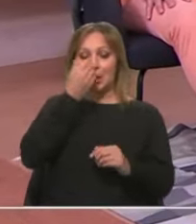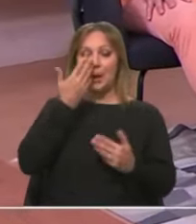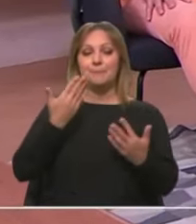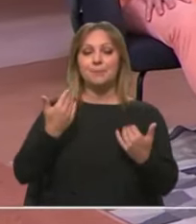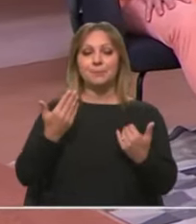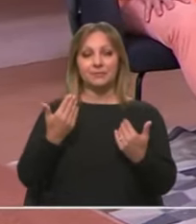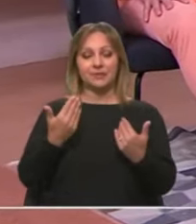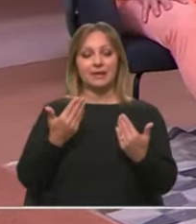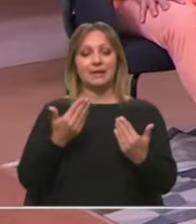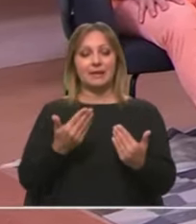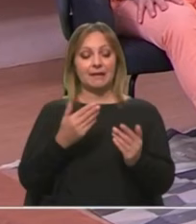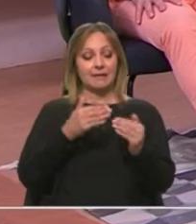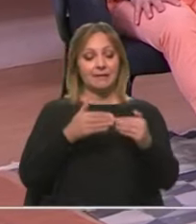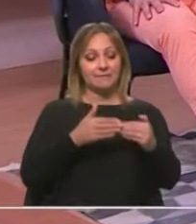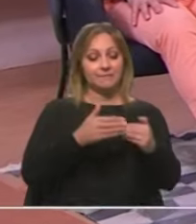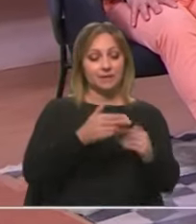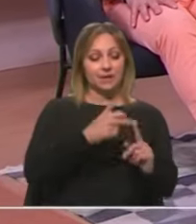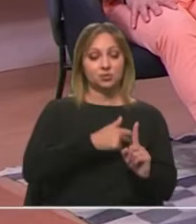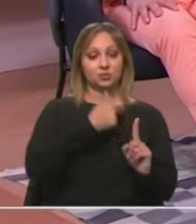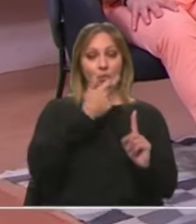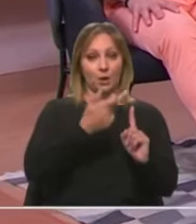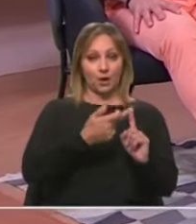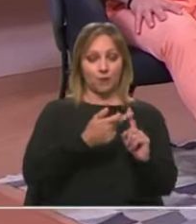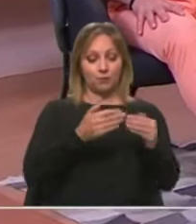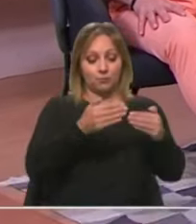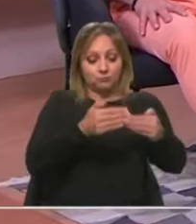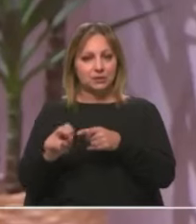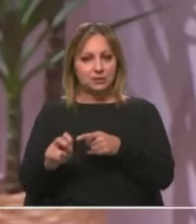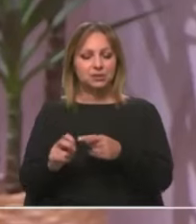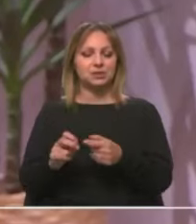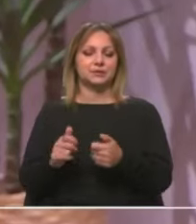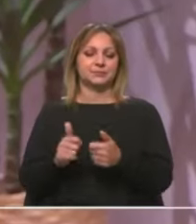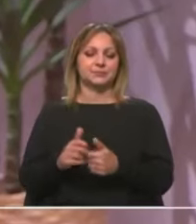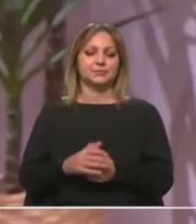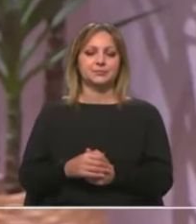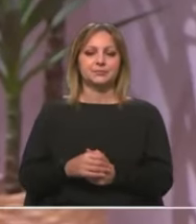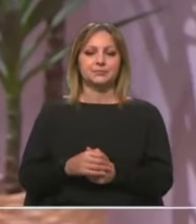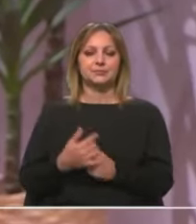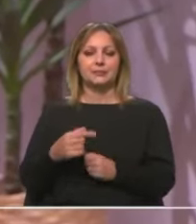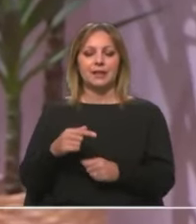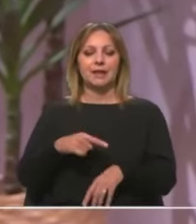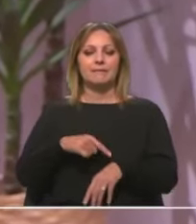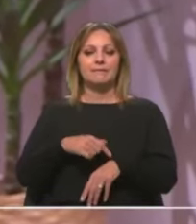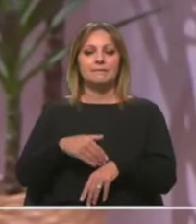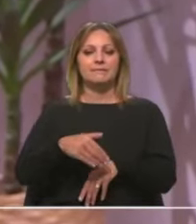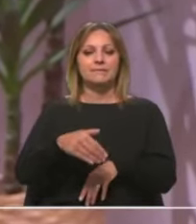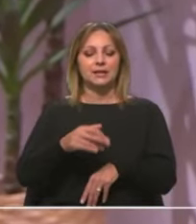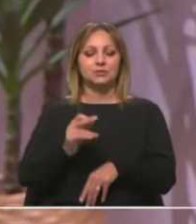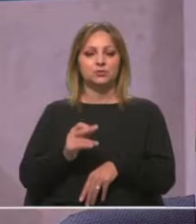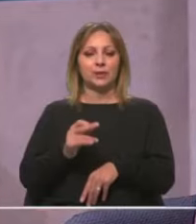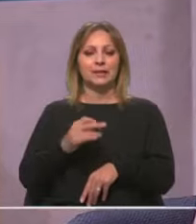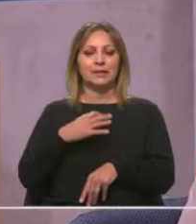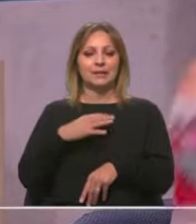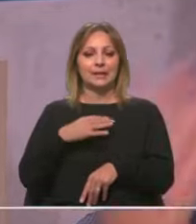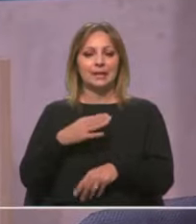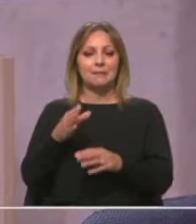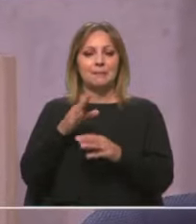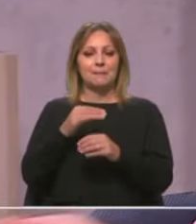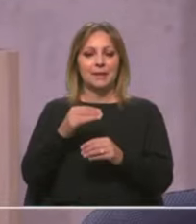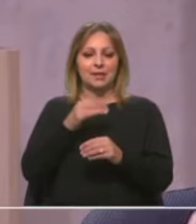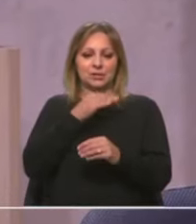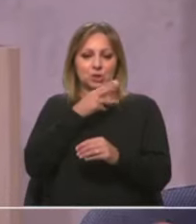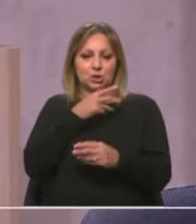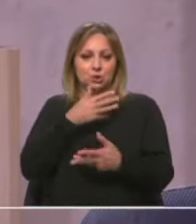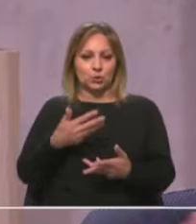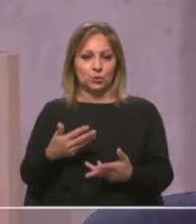uma estação do ano precisamente de renovação. É É verdade. aquela altura do ano em que nos apetece arriscar assim mais nas cores,